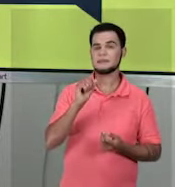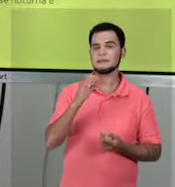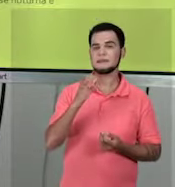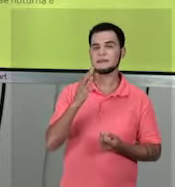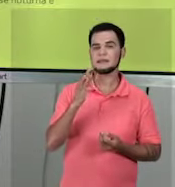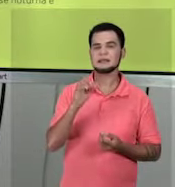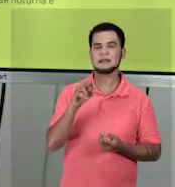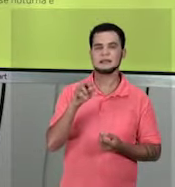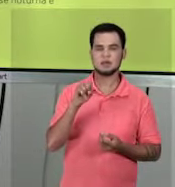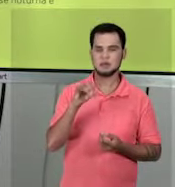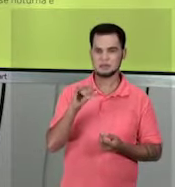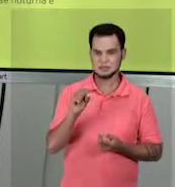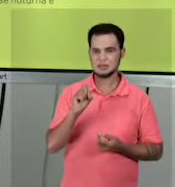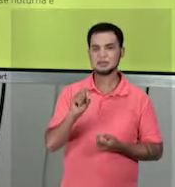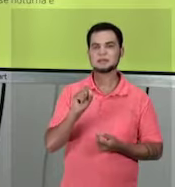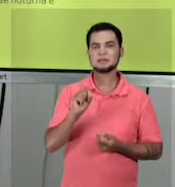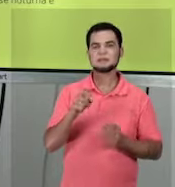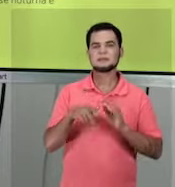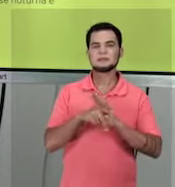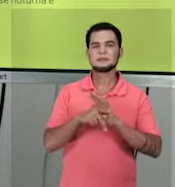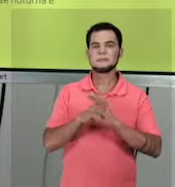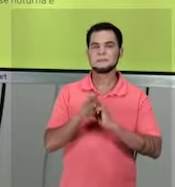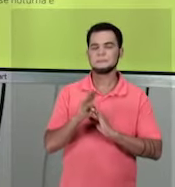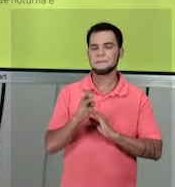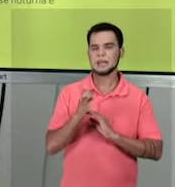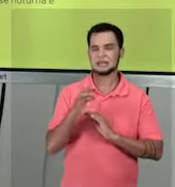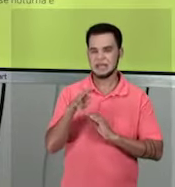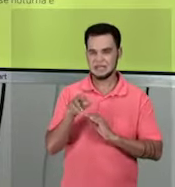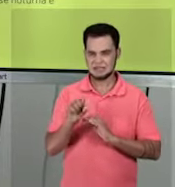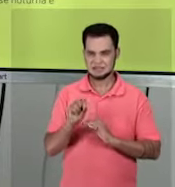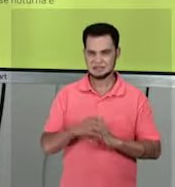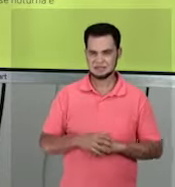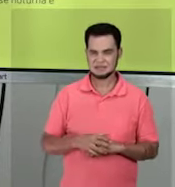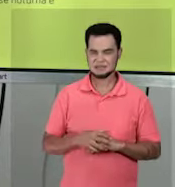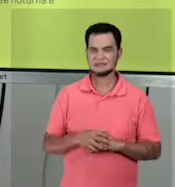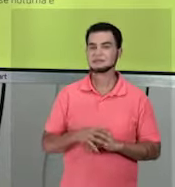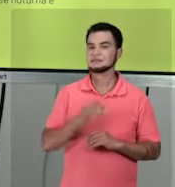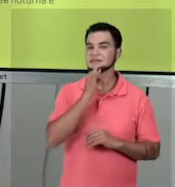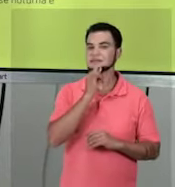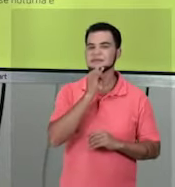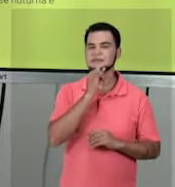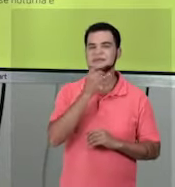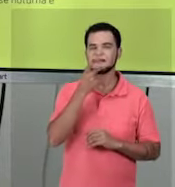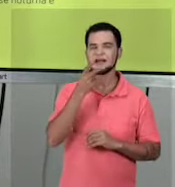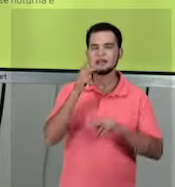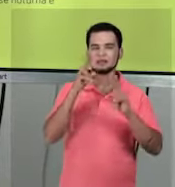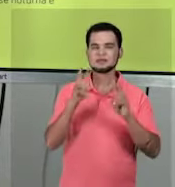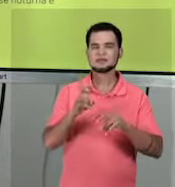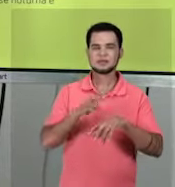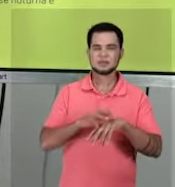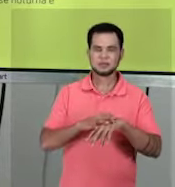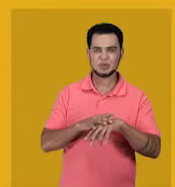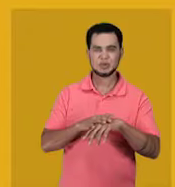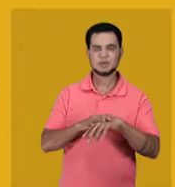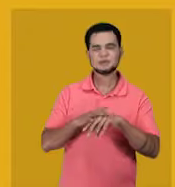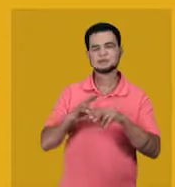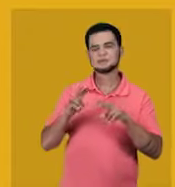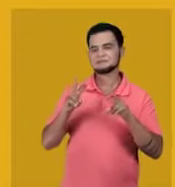por bactérias. Vamos falar então primeiro das doenças transmitidas por veiculação